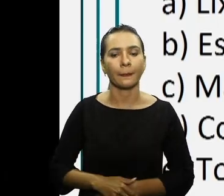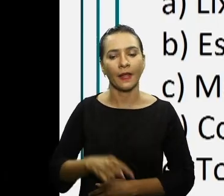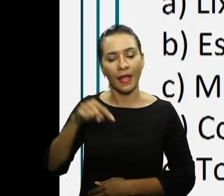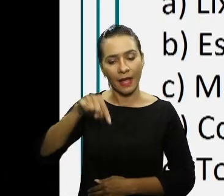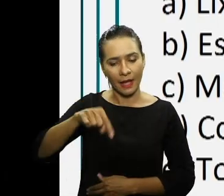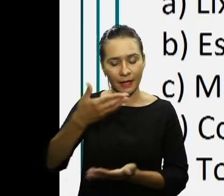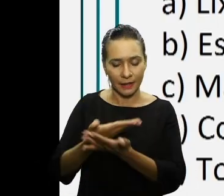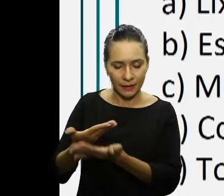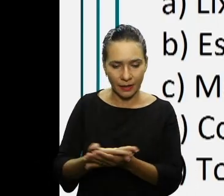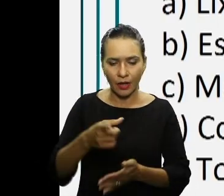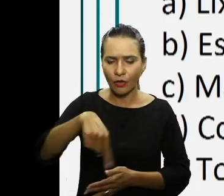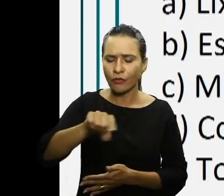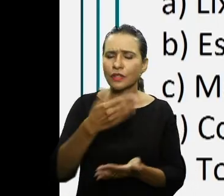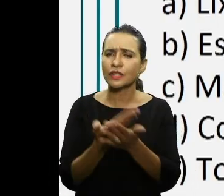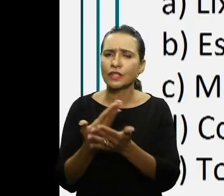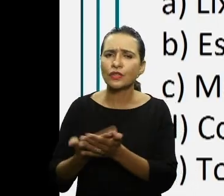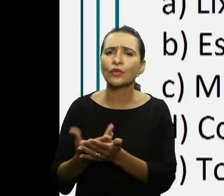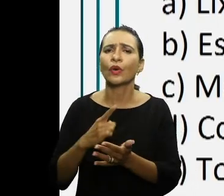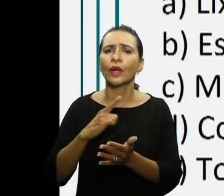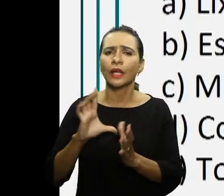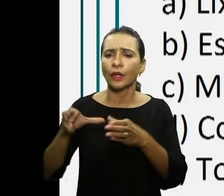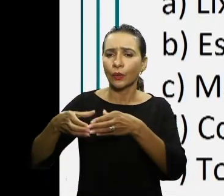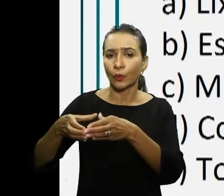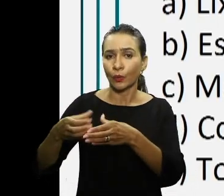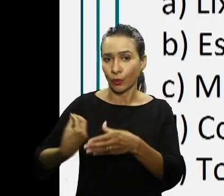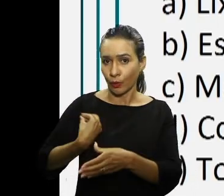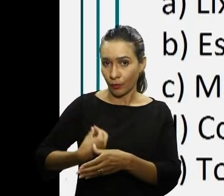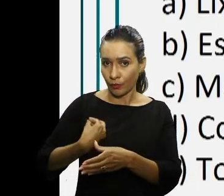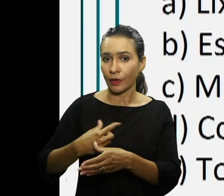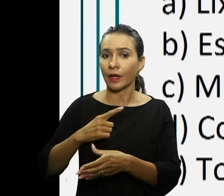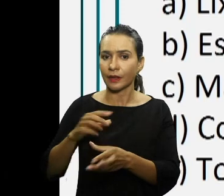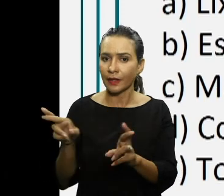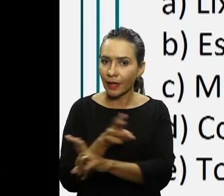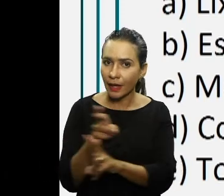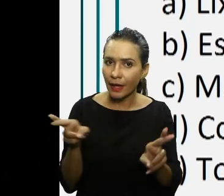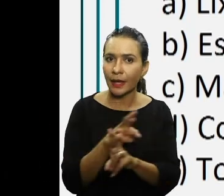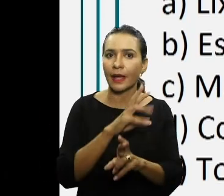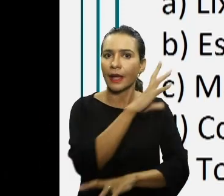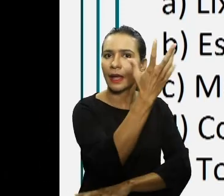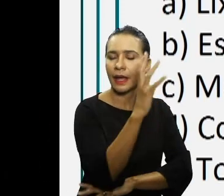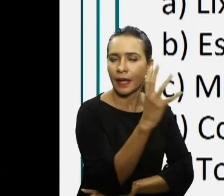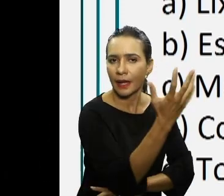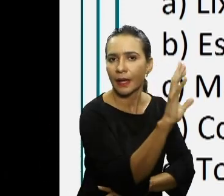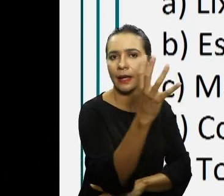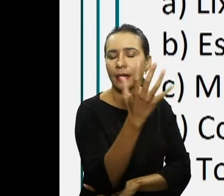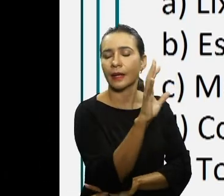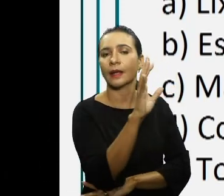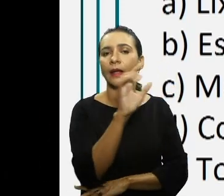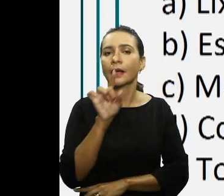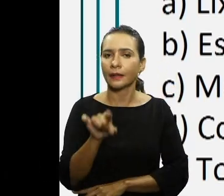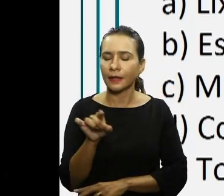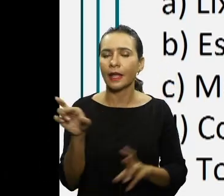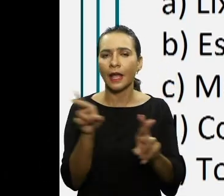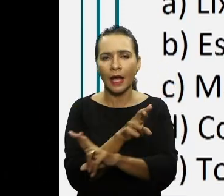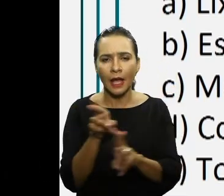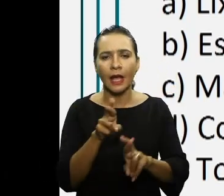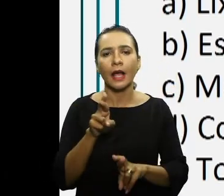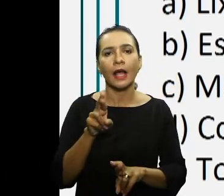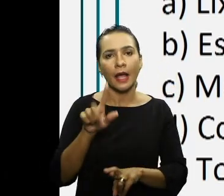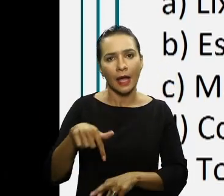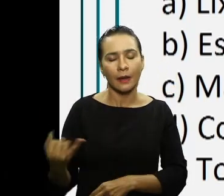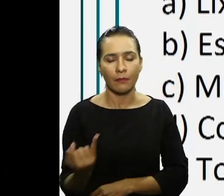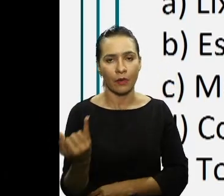que os seres vivos possuem íntimas relações entre eles e com fatores ambientais, sendo essas relações essenciais para a